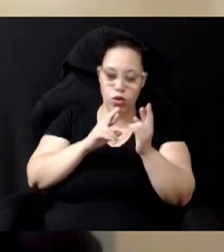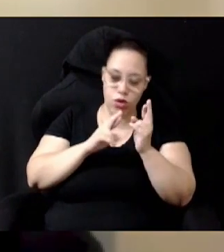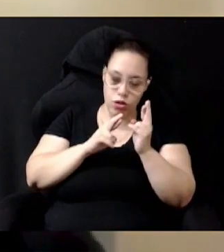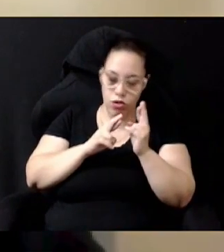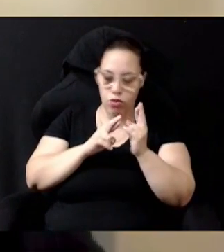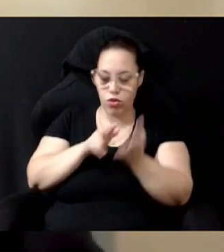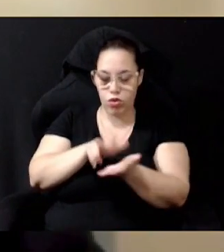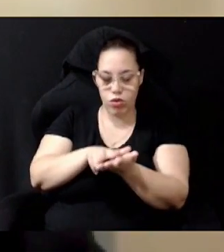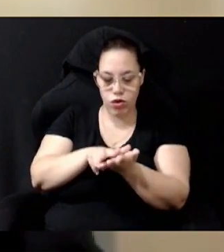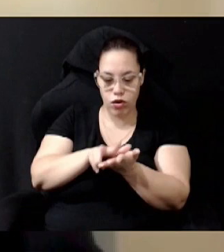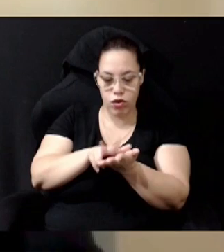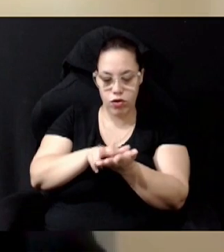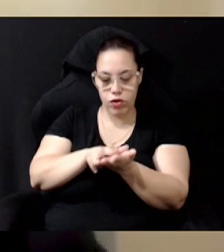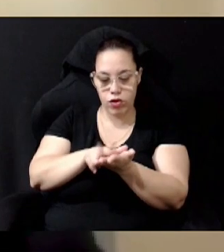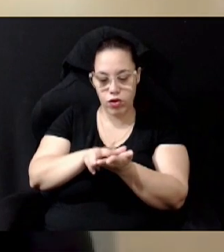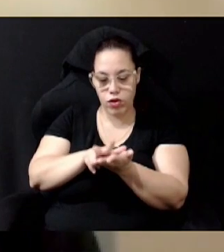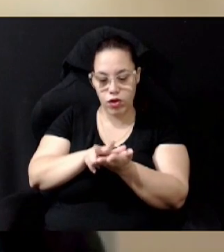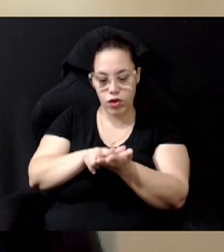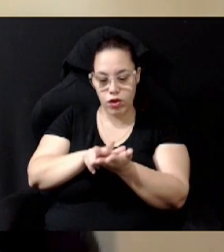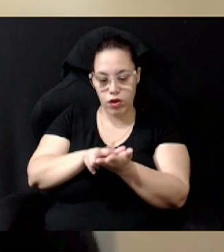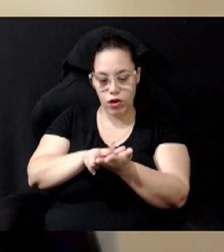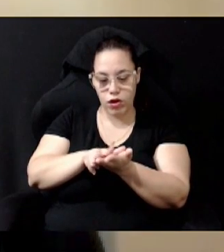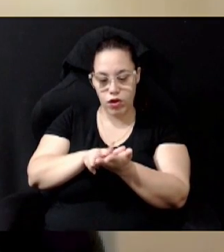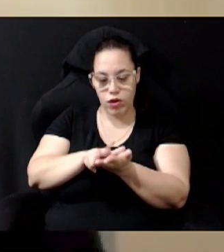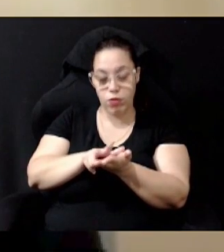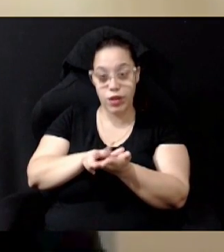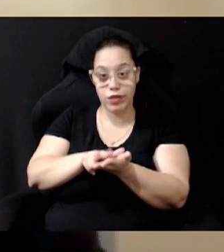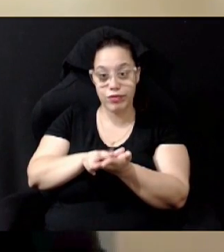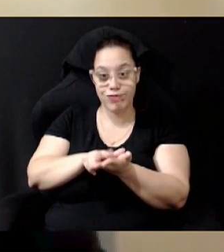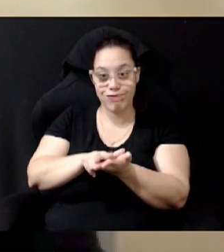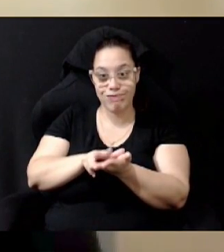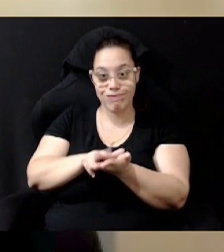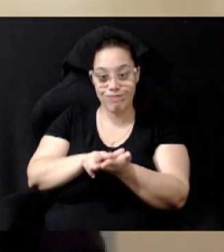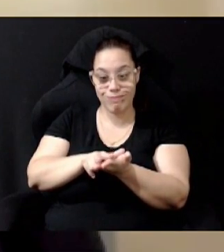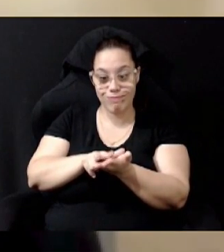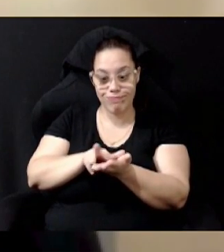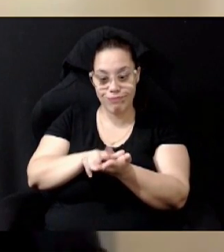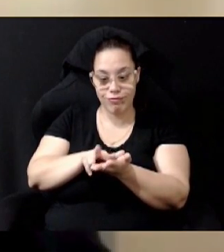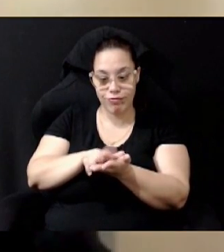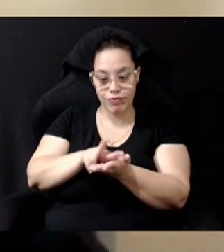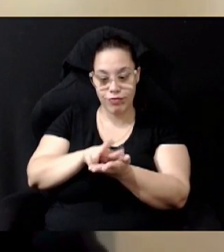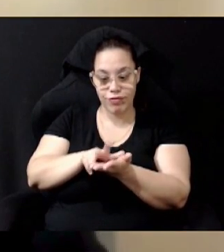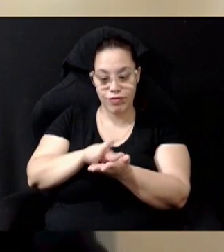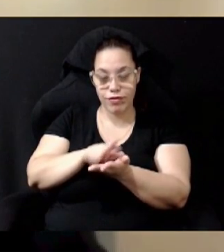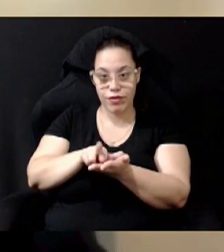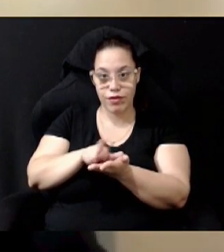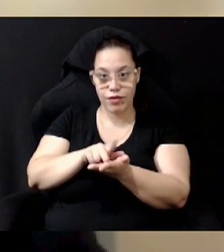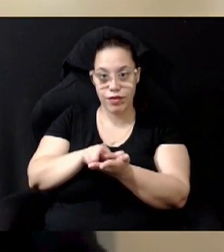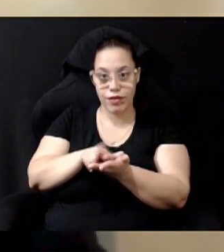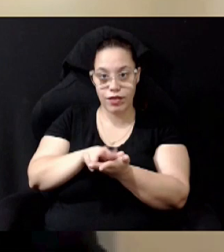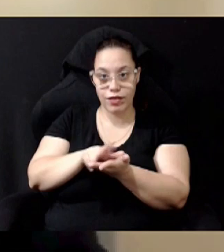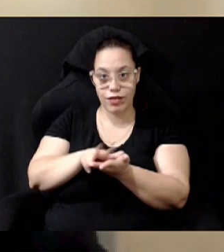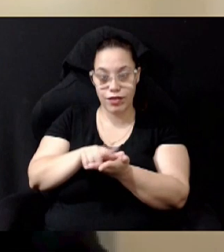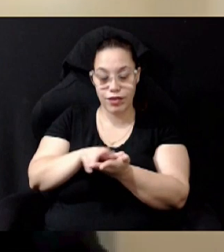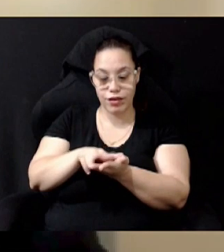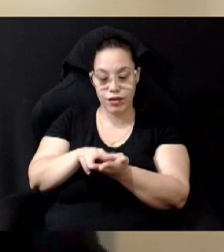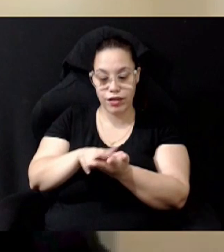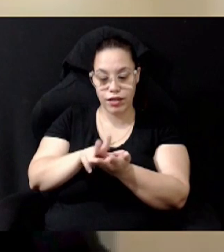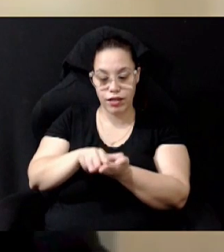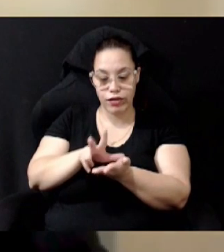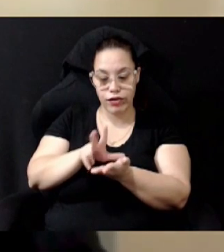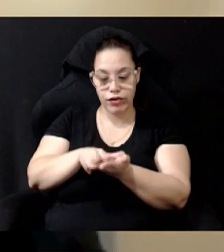intenso à noite. E realmente as pernas elas se tornam inquietas, elas se tornam